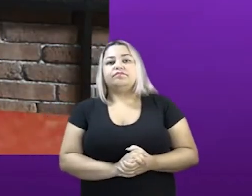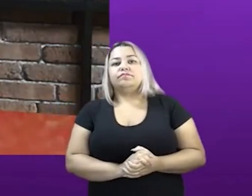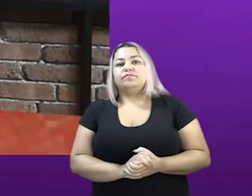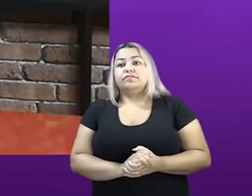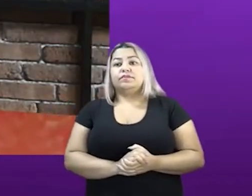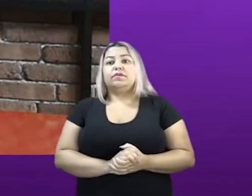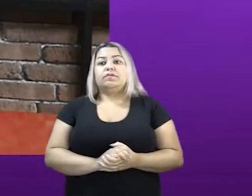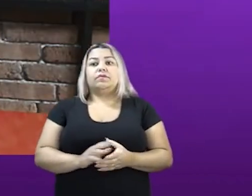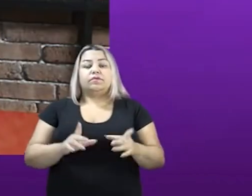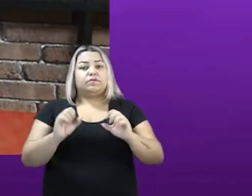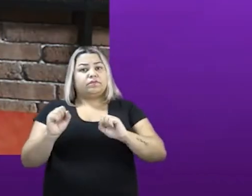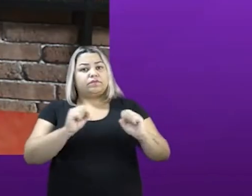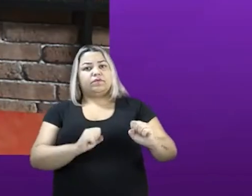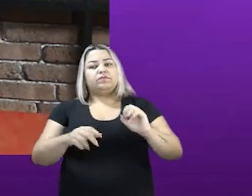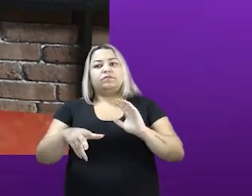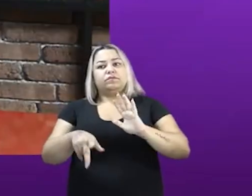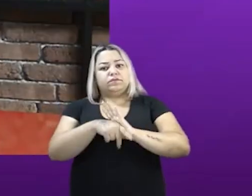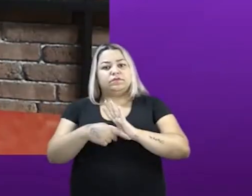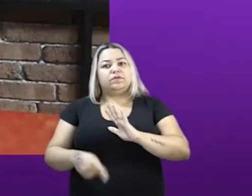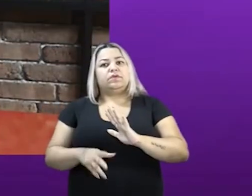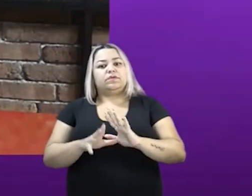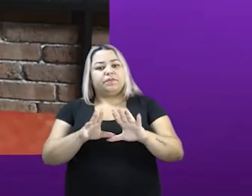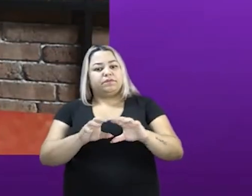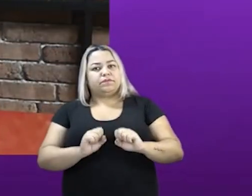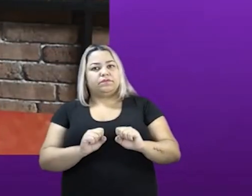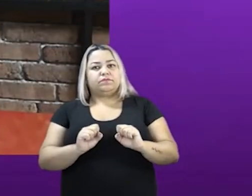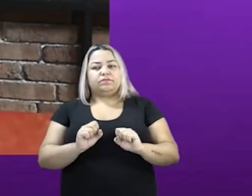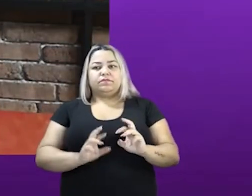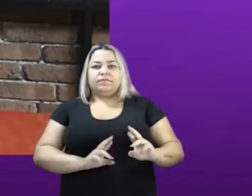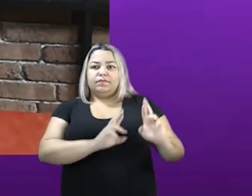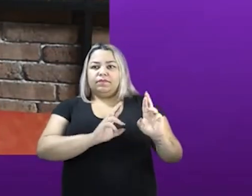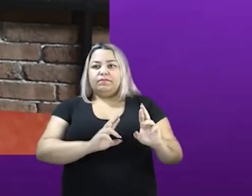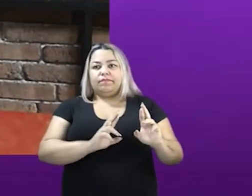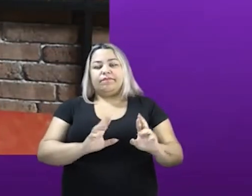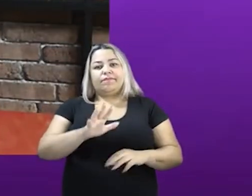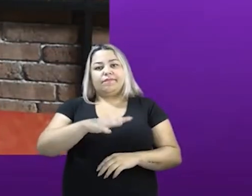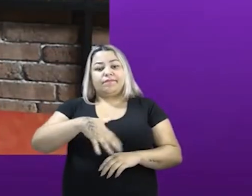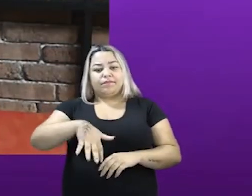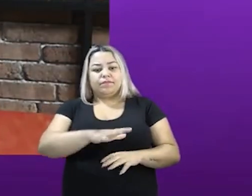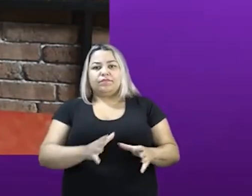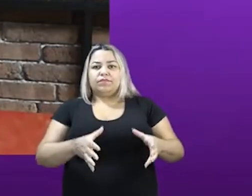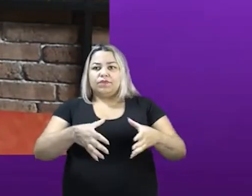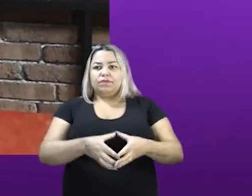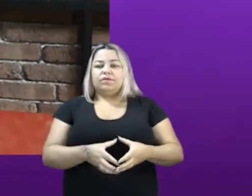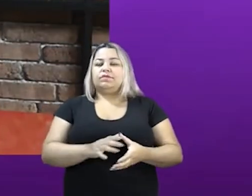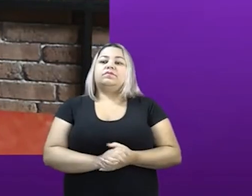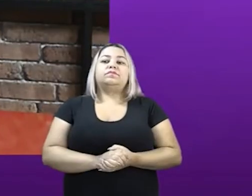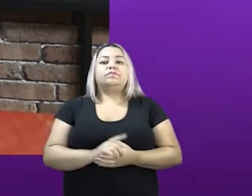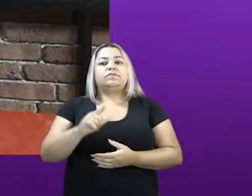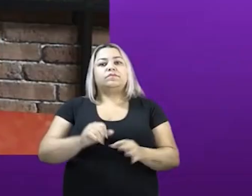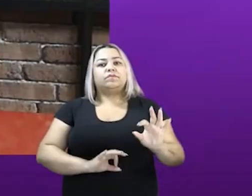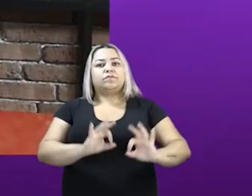enfim, que elas não compreendem, mas que elas podem se apropriar dessa perspectiva do coletivo, né? Do que era, né? Para estar